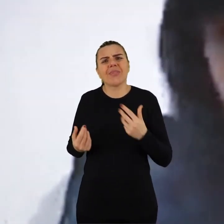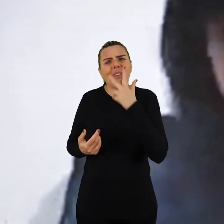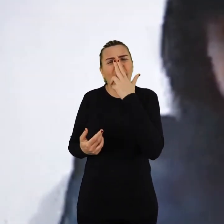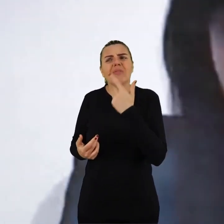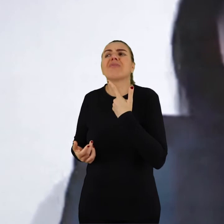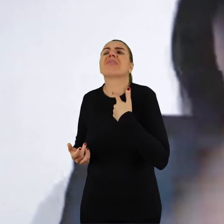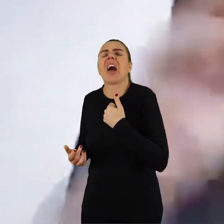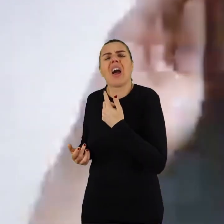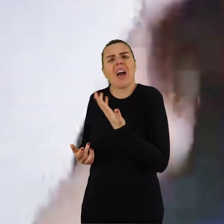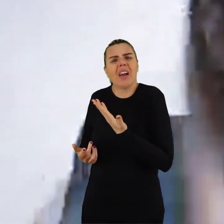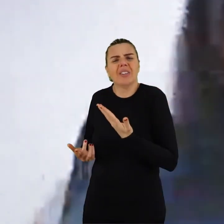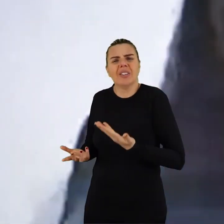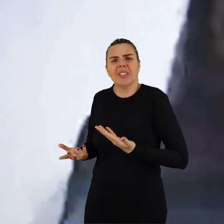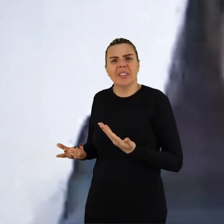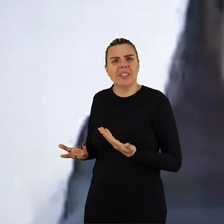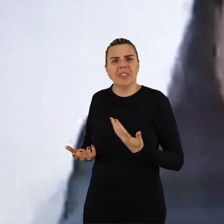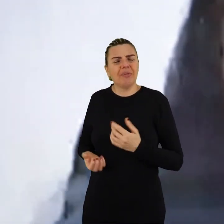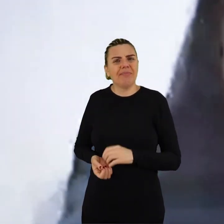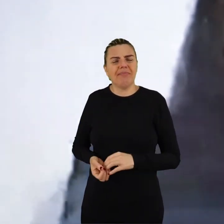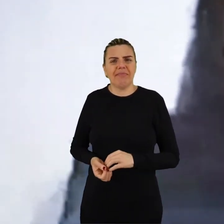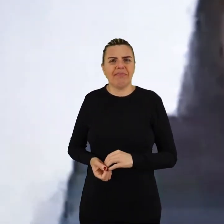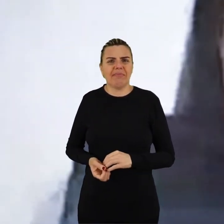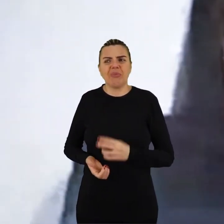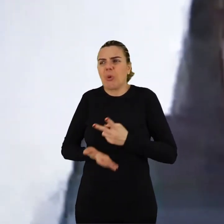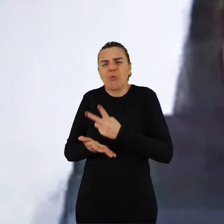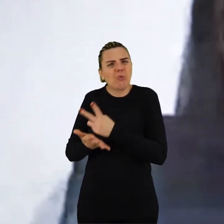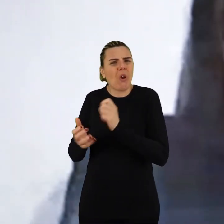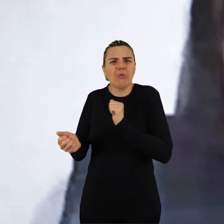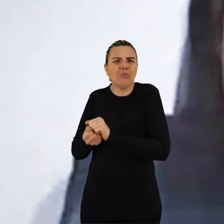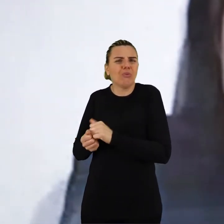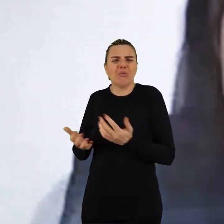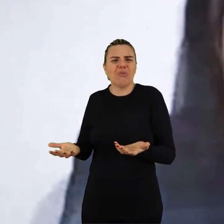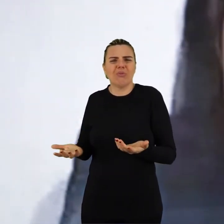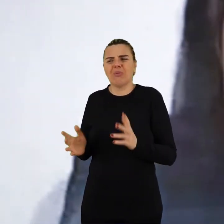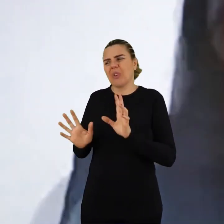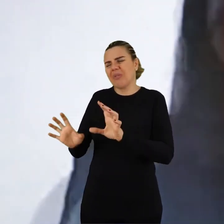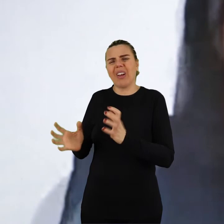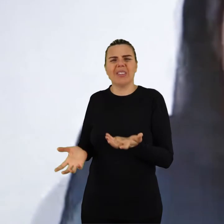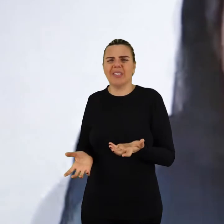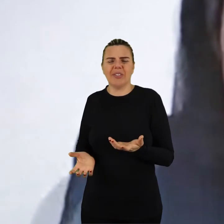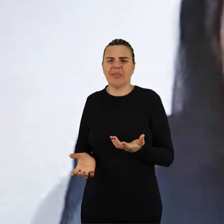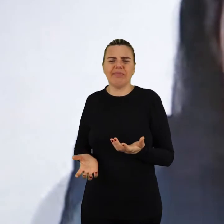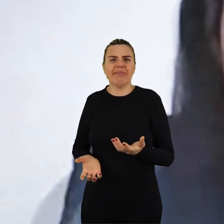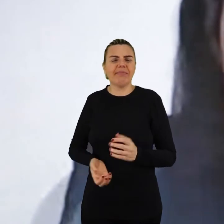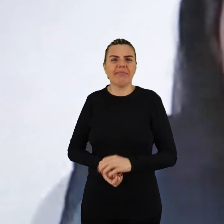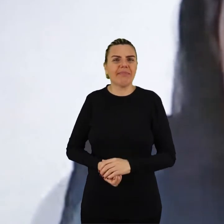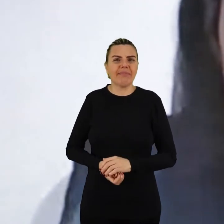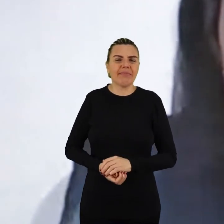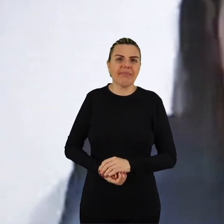afim, talvez, Agora ajeita o cabelo atrás da orelha direita. de seguir daquele jeito que a gente estava. E